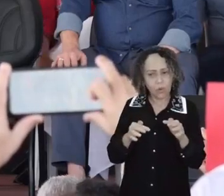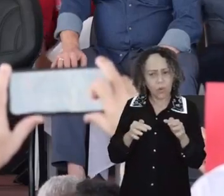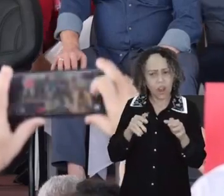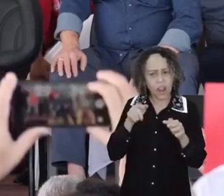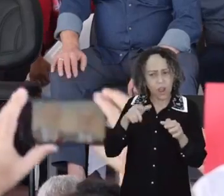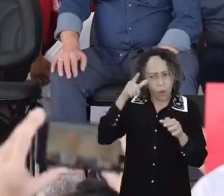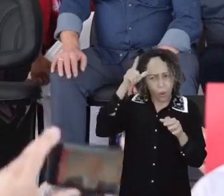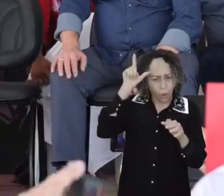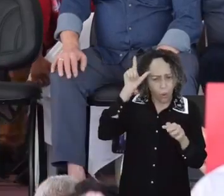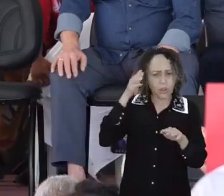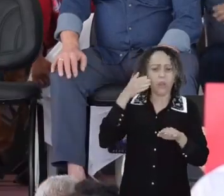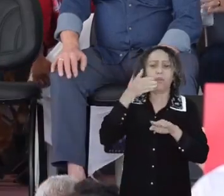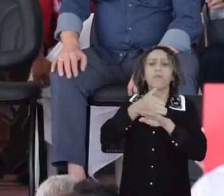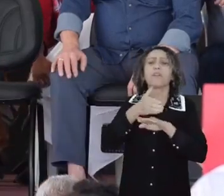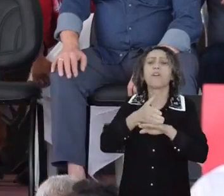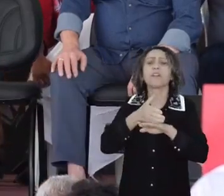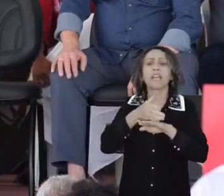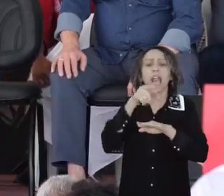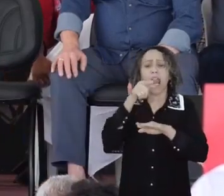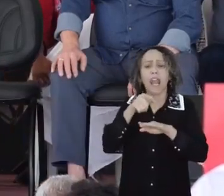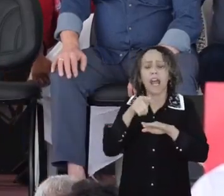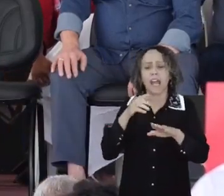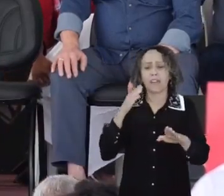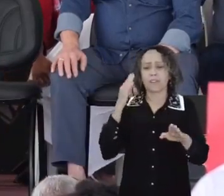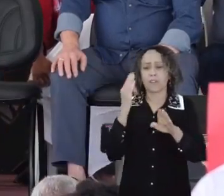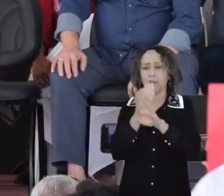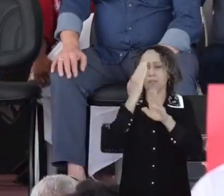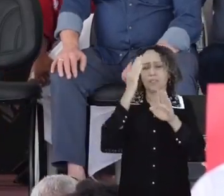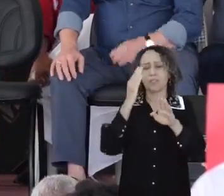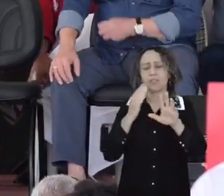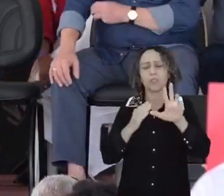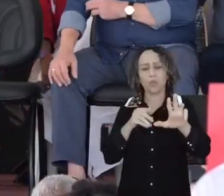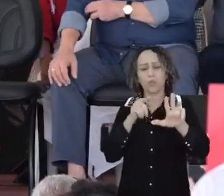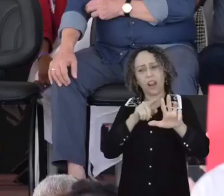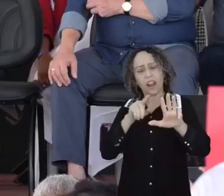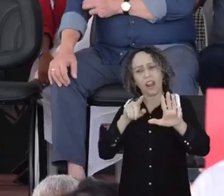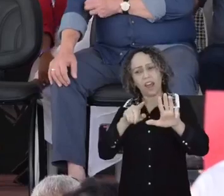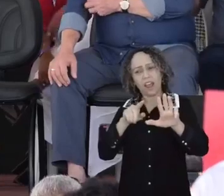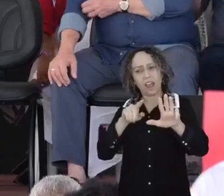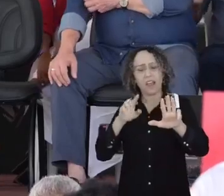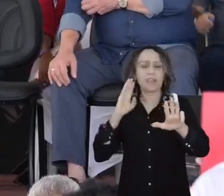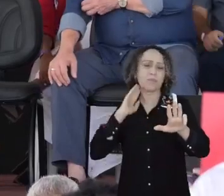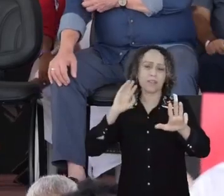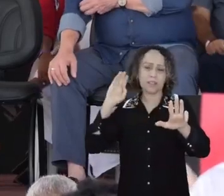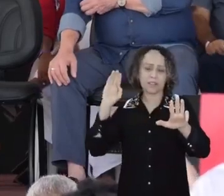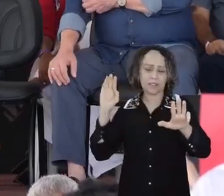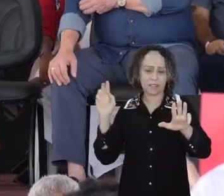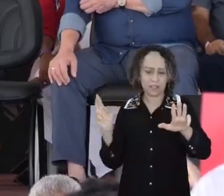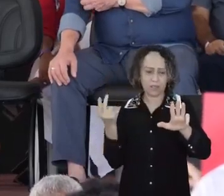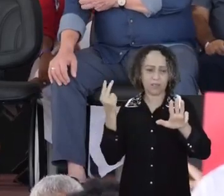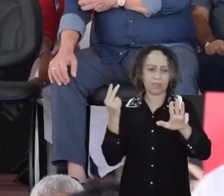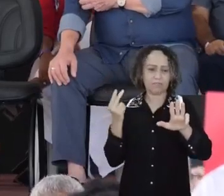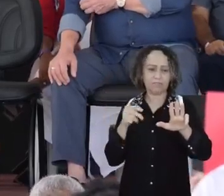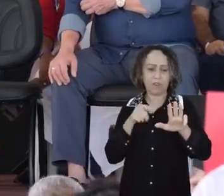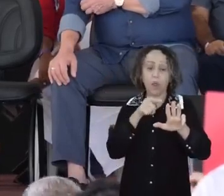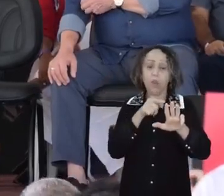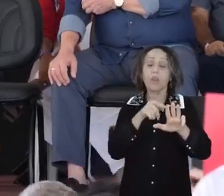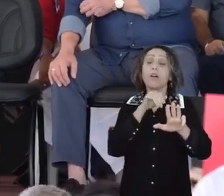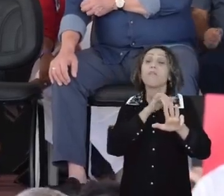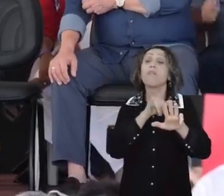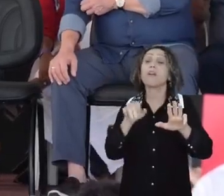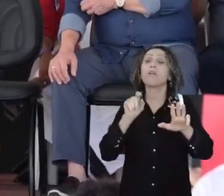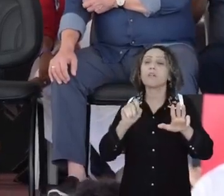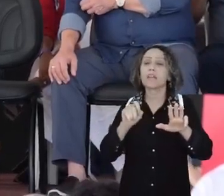ele dizendo que ele quer ser voz. Ele é voz do nosso povo. Aqui, falando